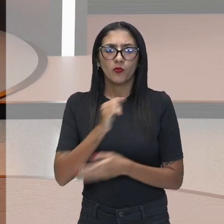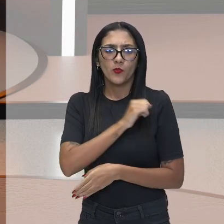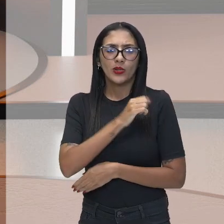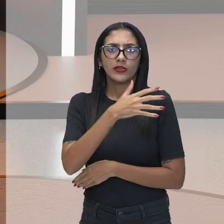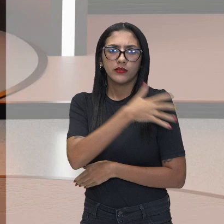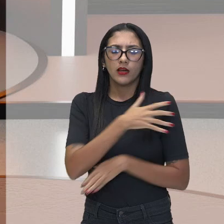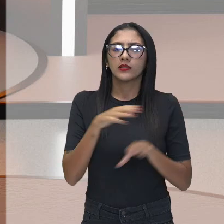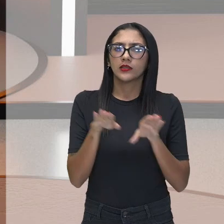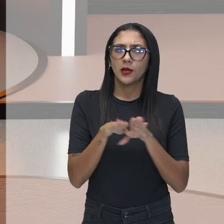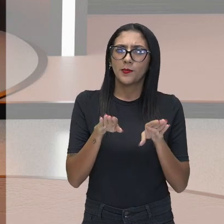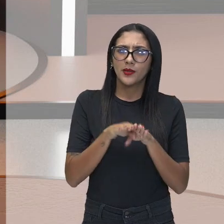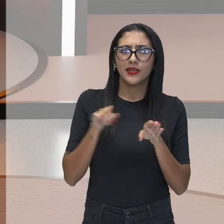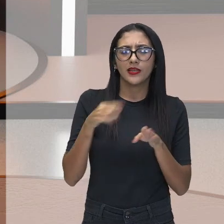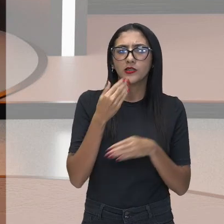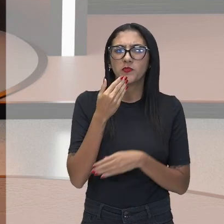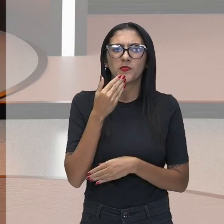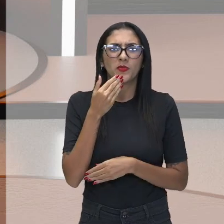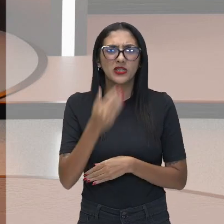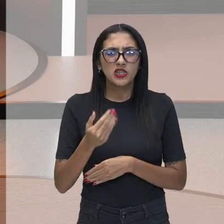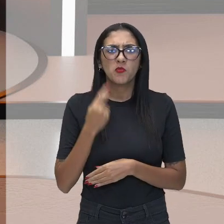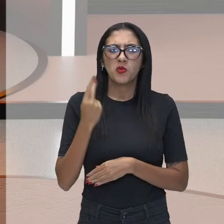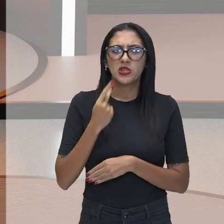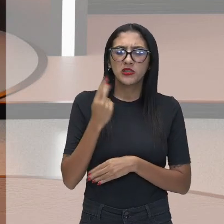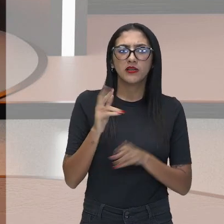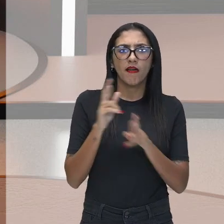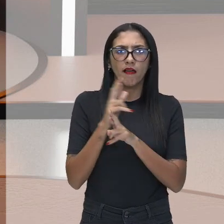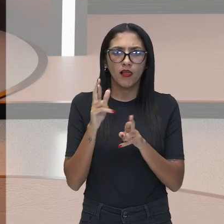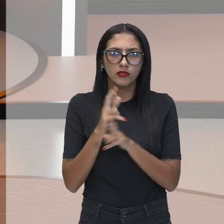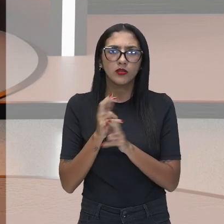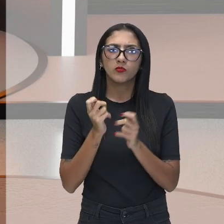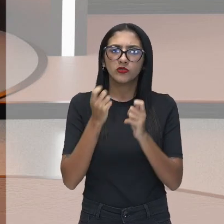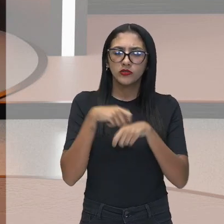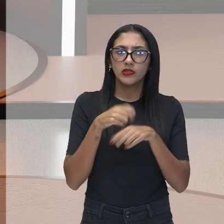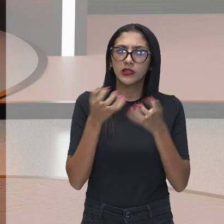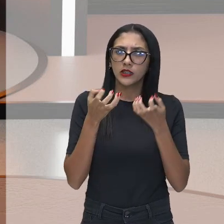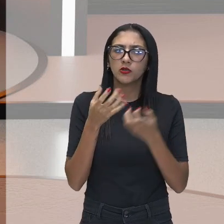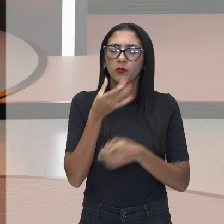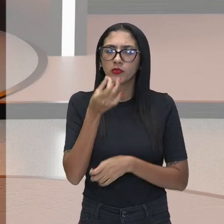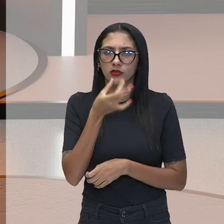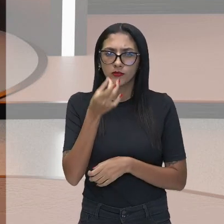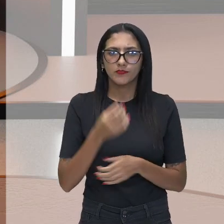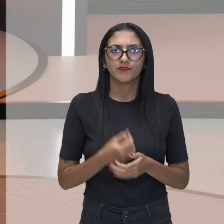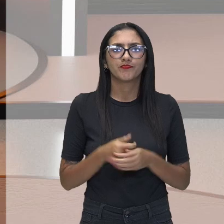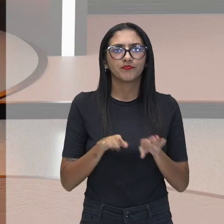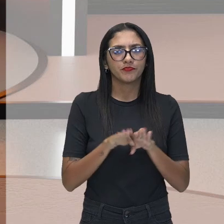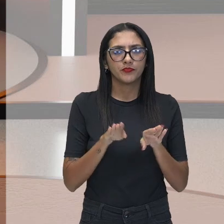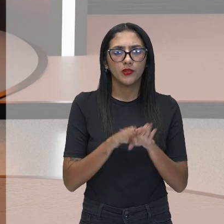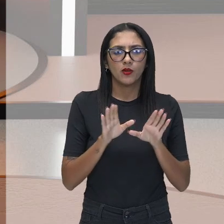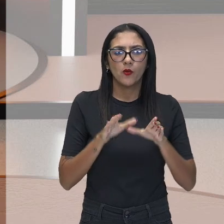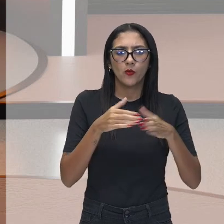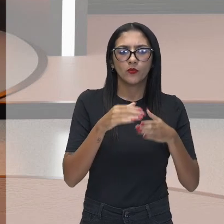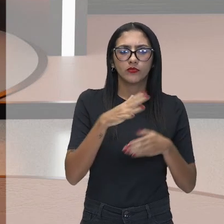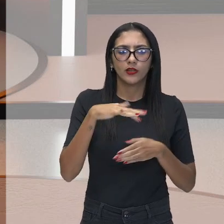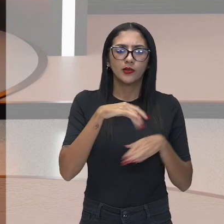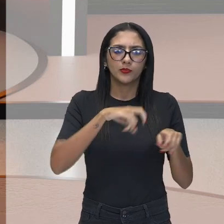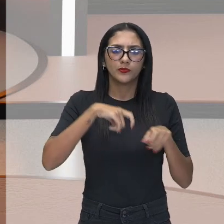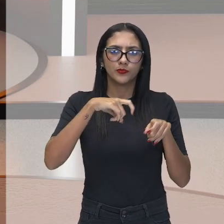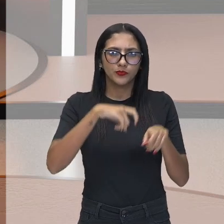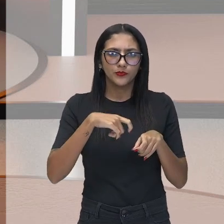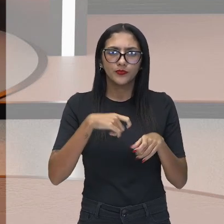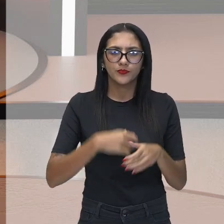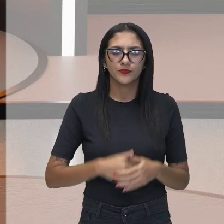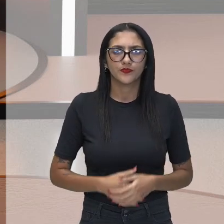representatividade política, poder opinar livremente sobre essas questões, como também dos cafeicultores que estavam insatisfeitos, tá